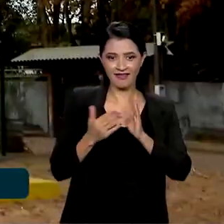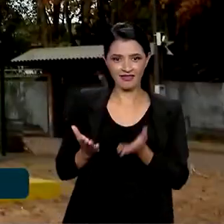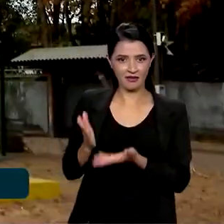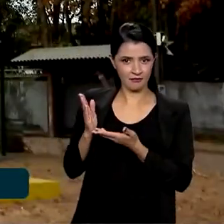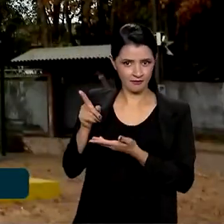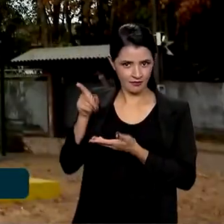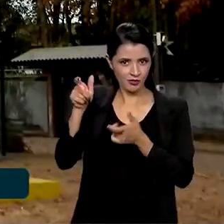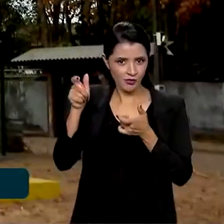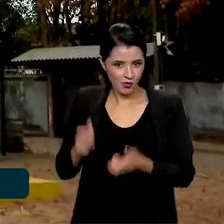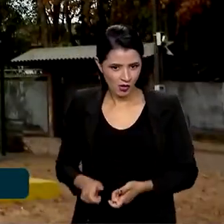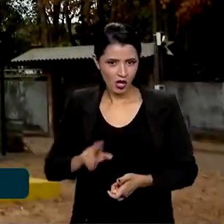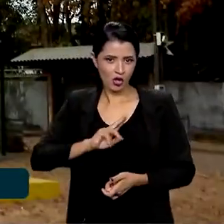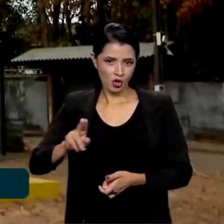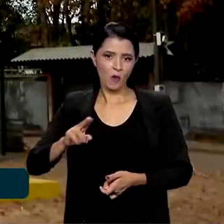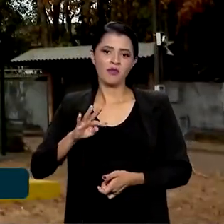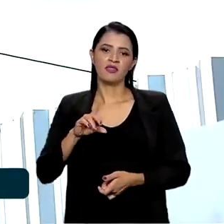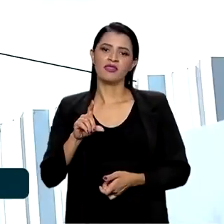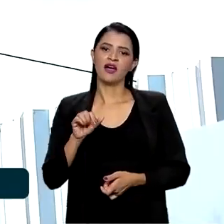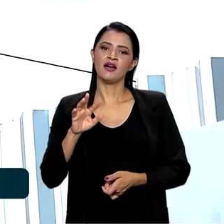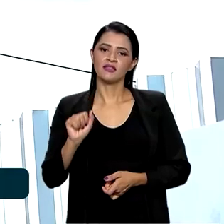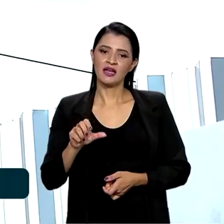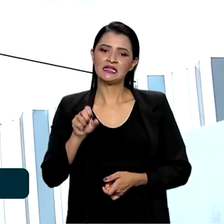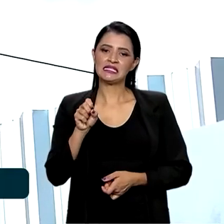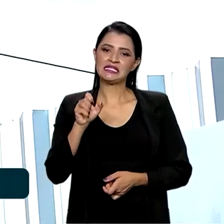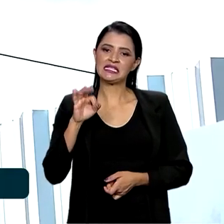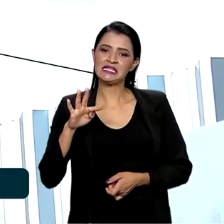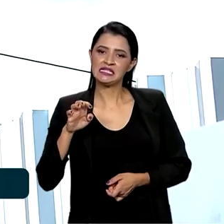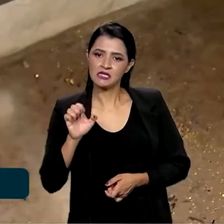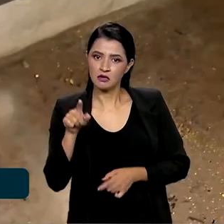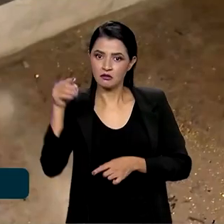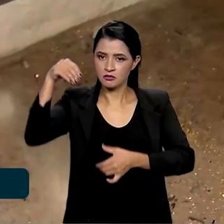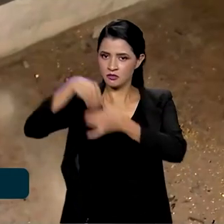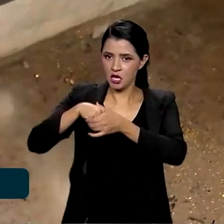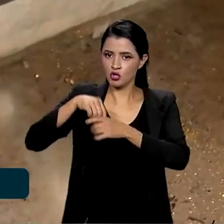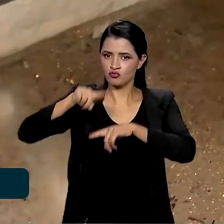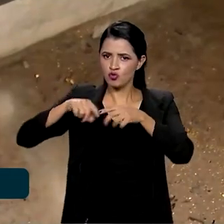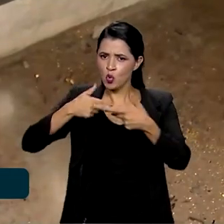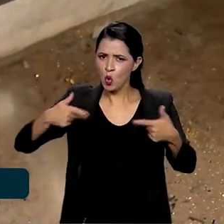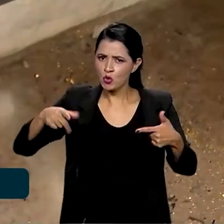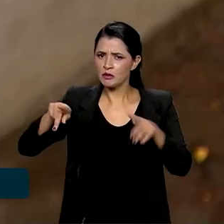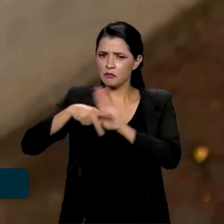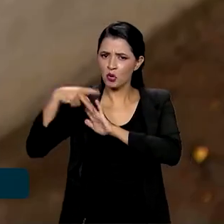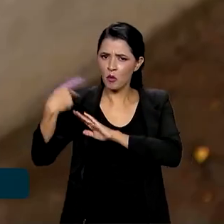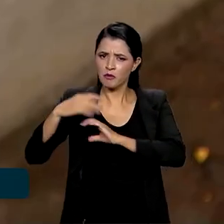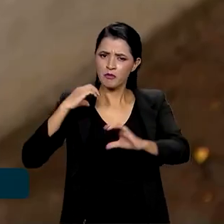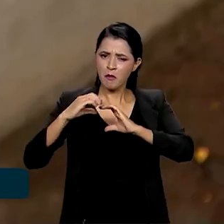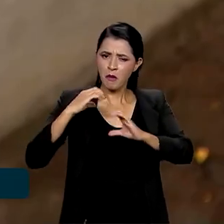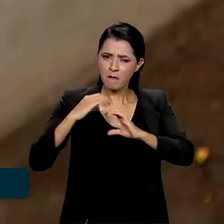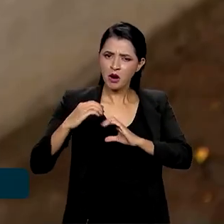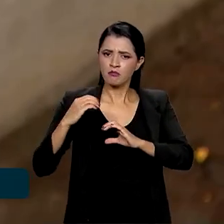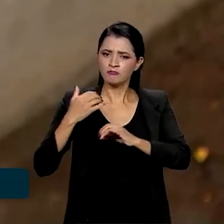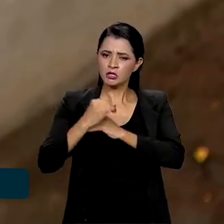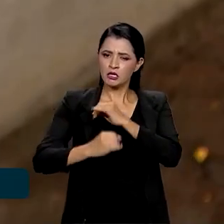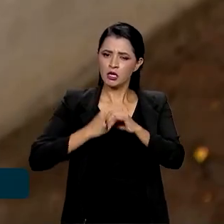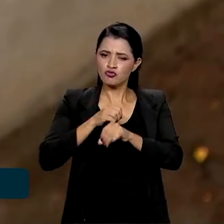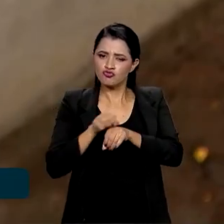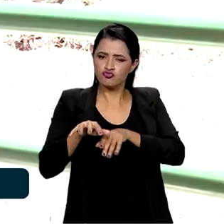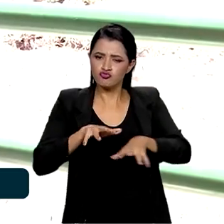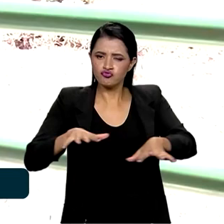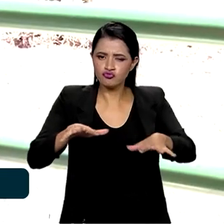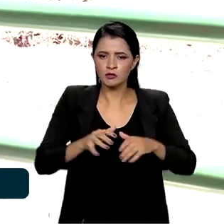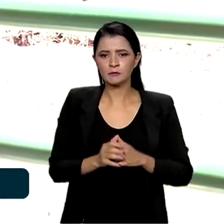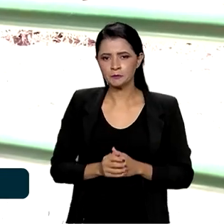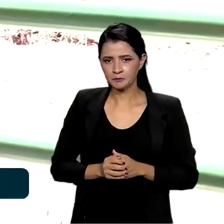chamado também de data center. É nele que fica todo o equipamento de telecomunicações que distribui a internet para os municípios.